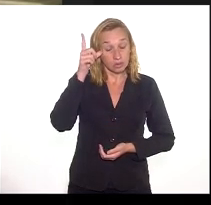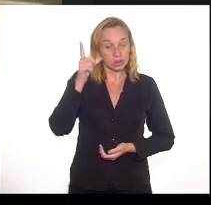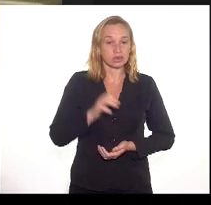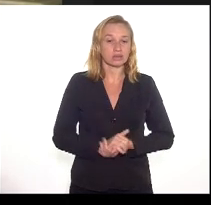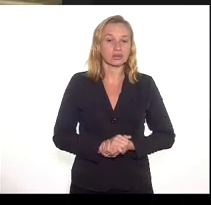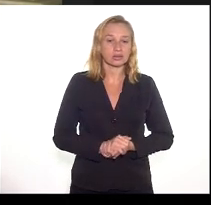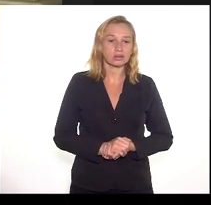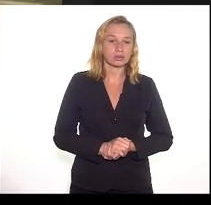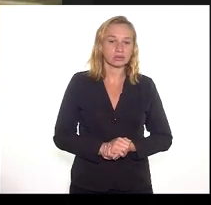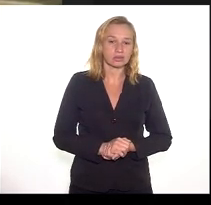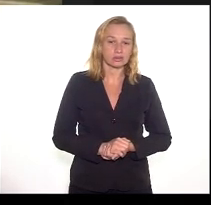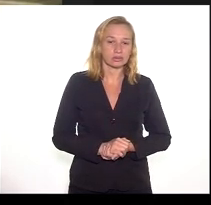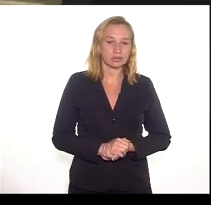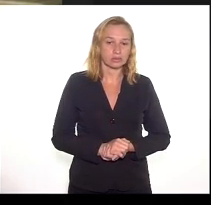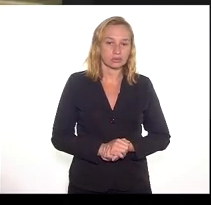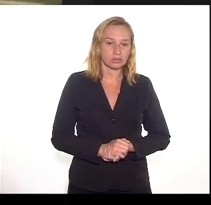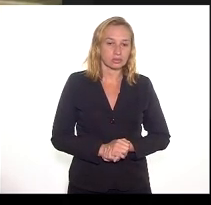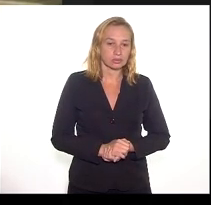Lucinha.